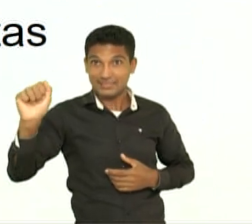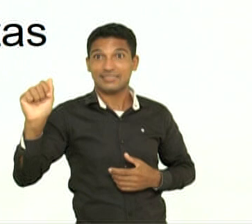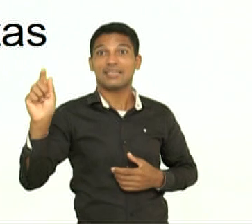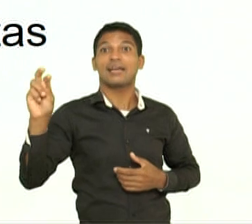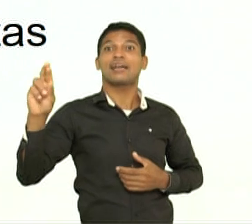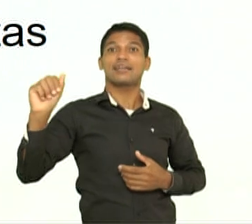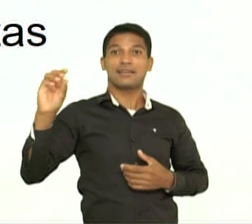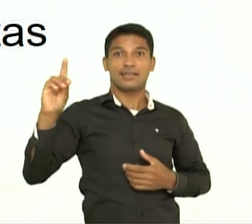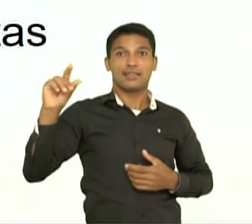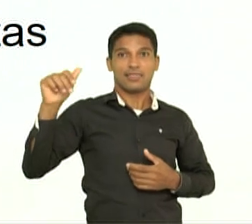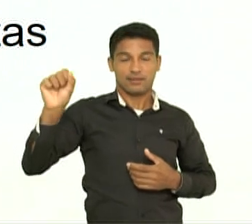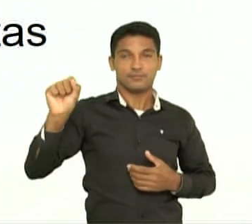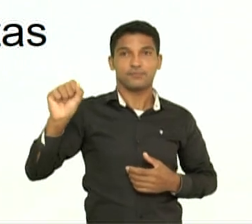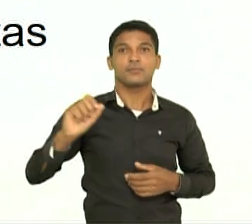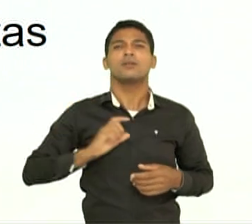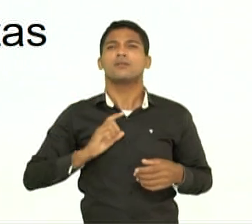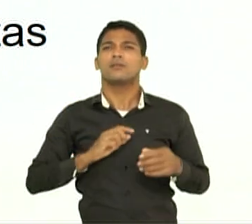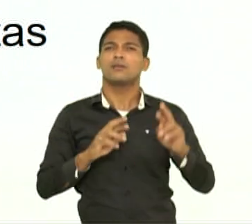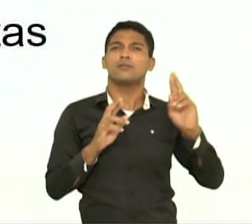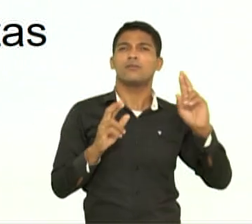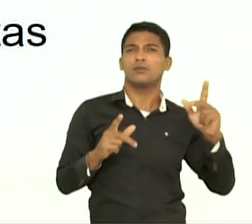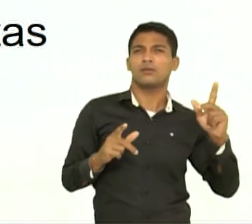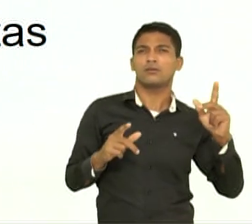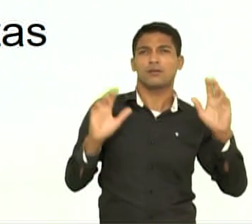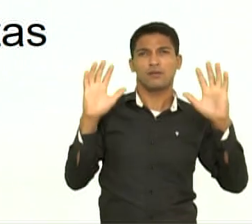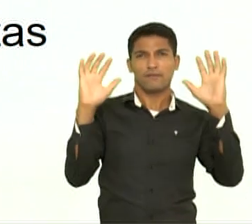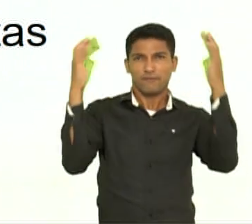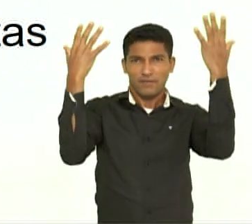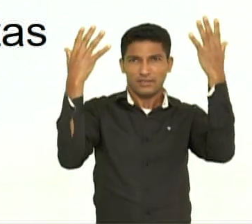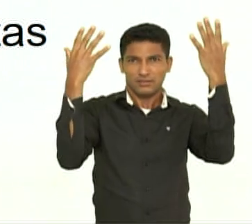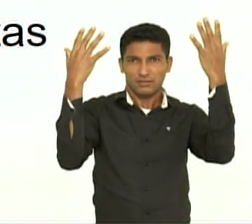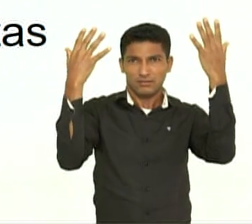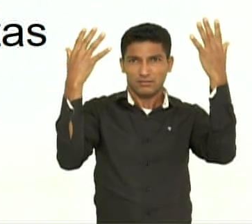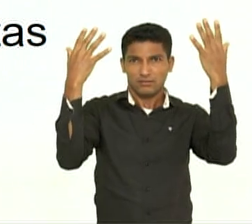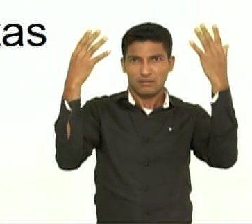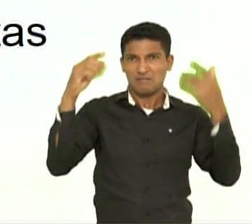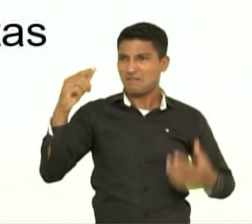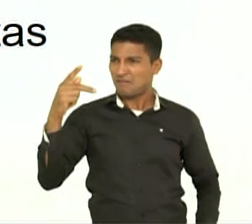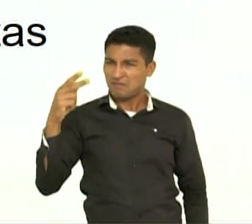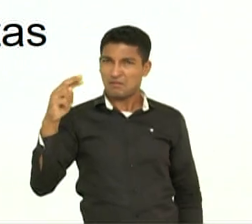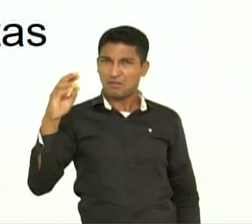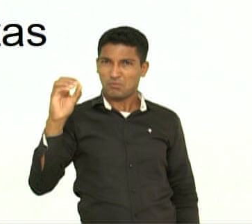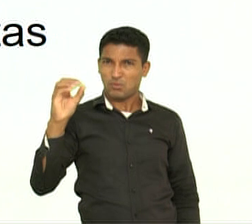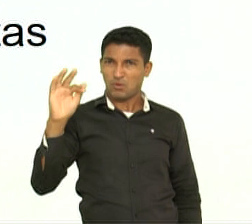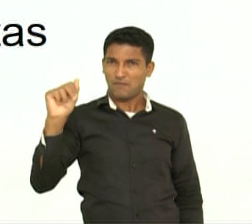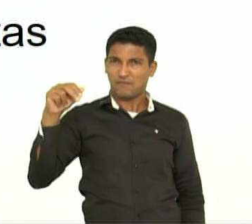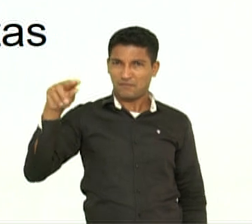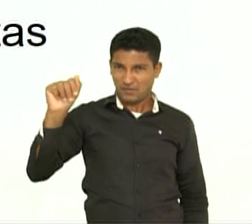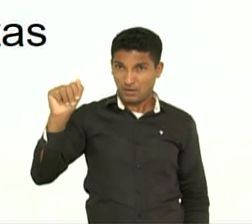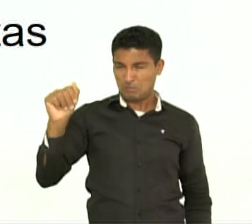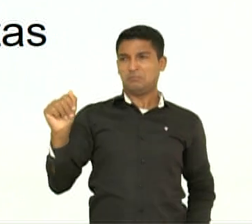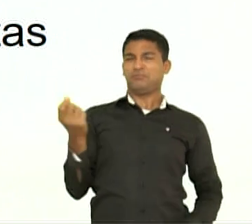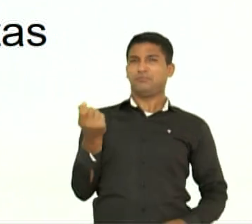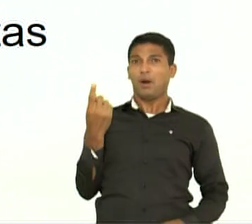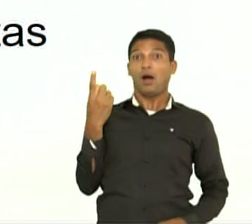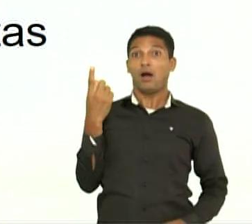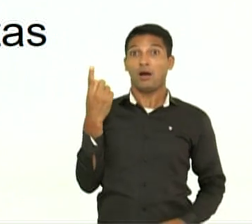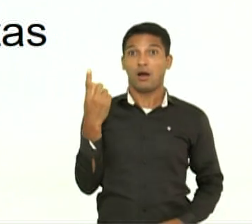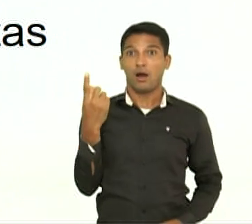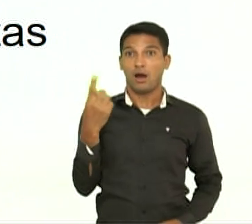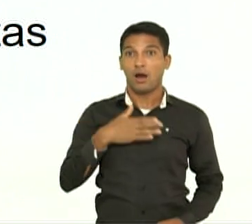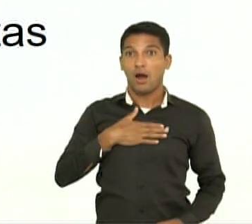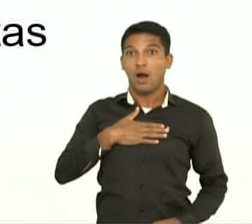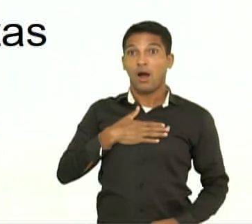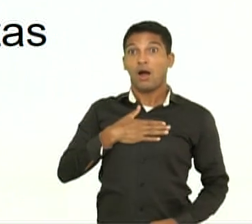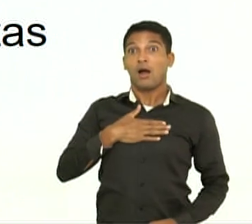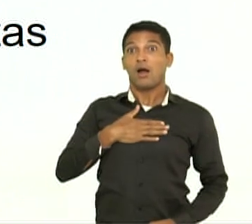festa profana e festa sagrada. Não se assustem com o nome profano. Eu sei que a gente muitas vezes ouve esse